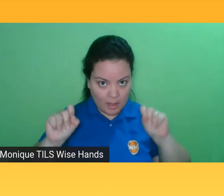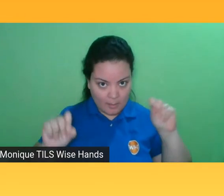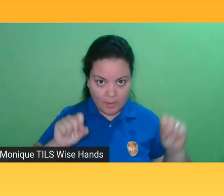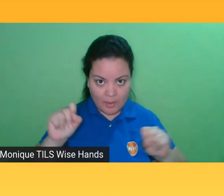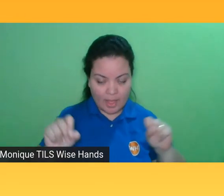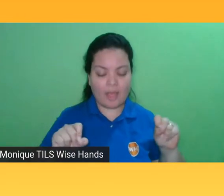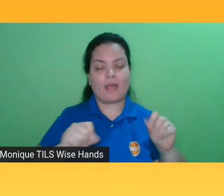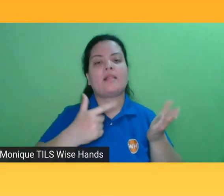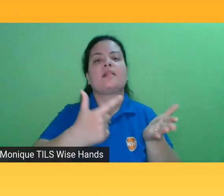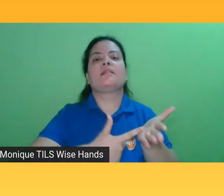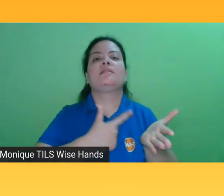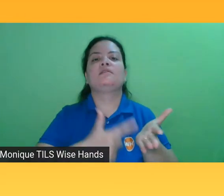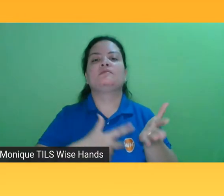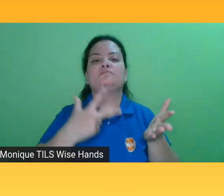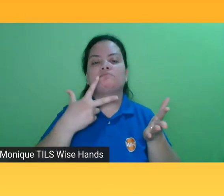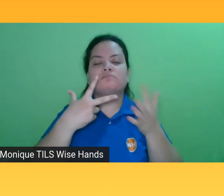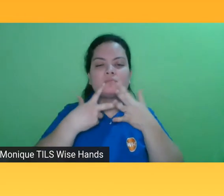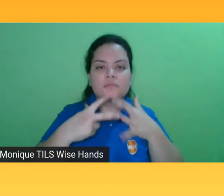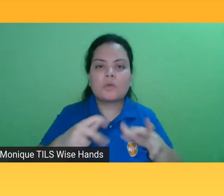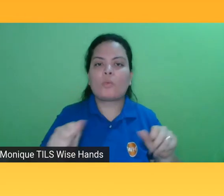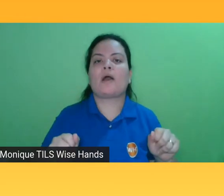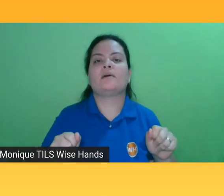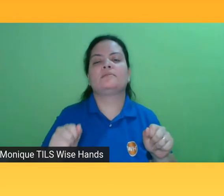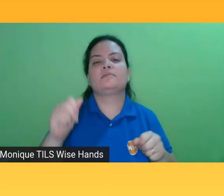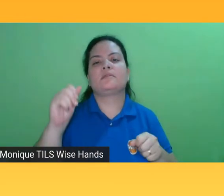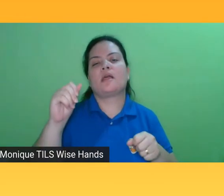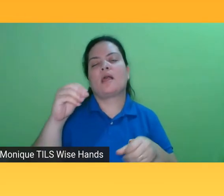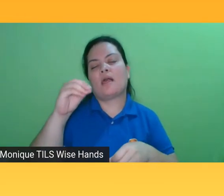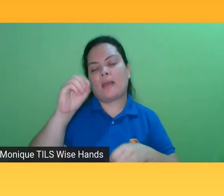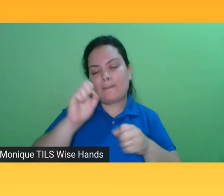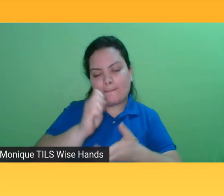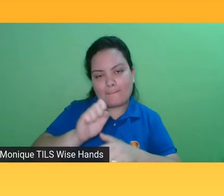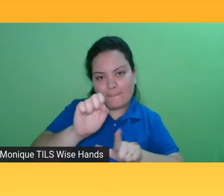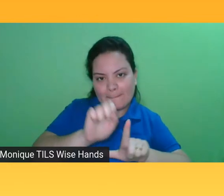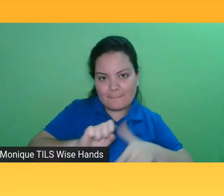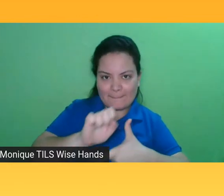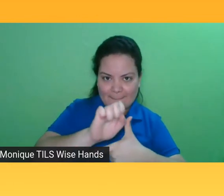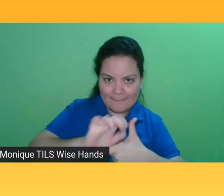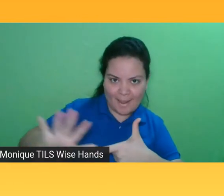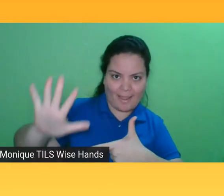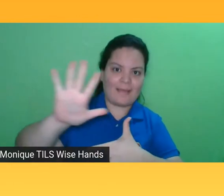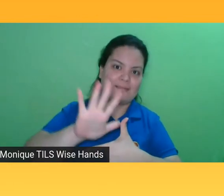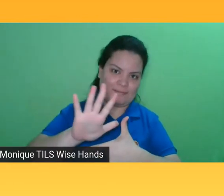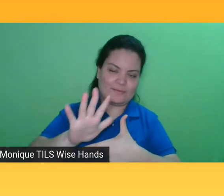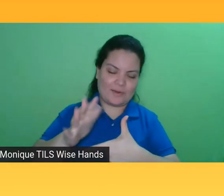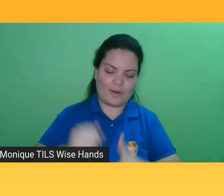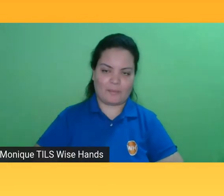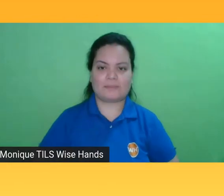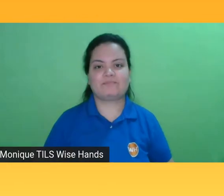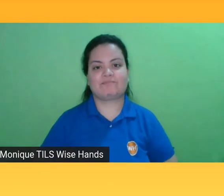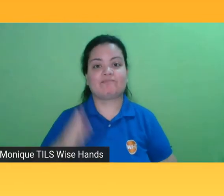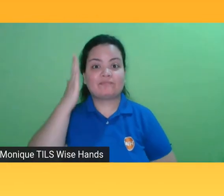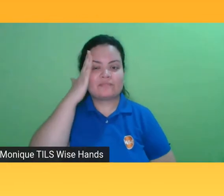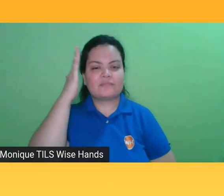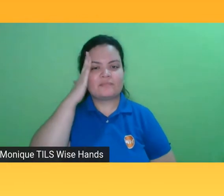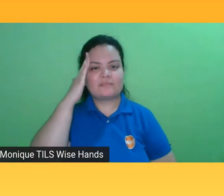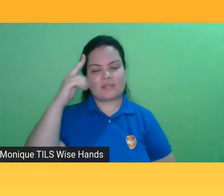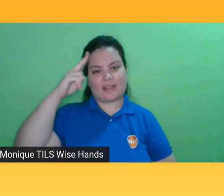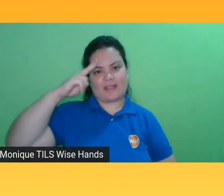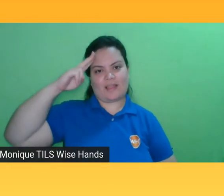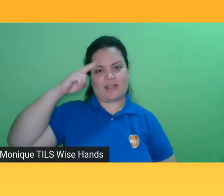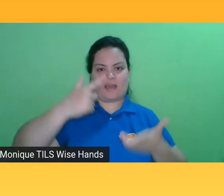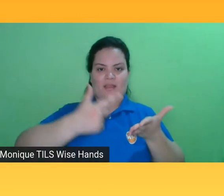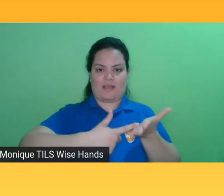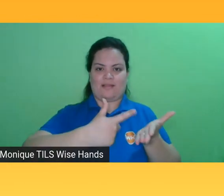livros, linguagens e plataformas, né? Então, a gente sabe que na história do livro a gente tem três